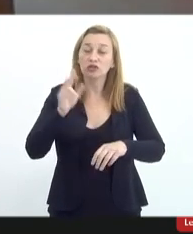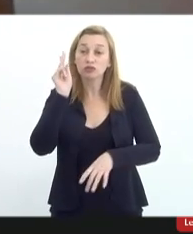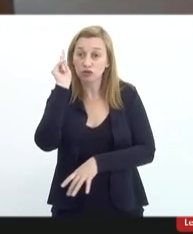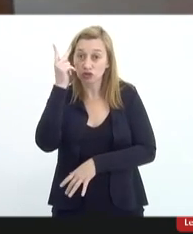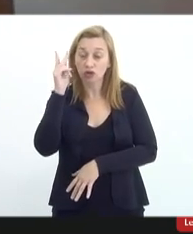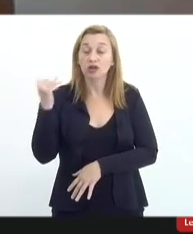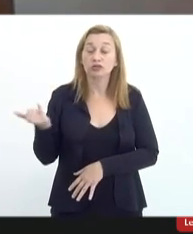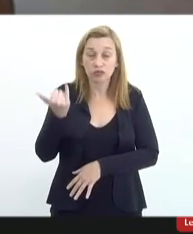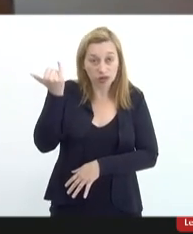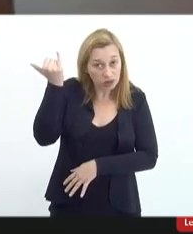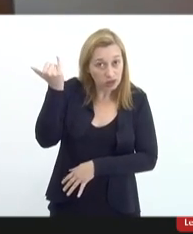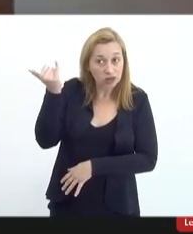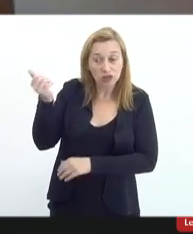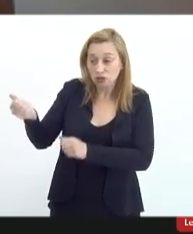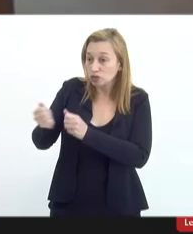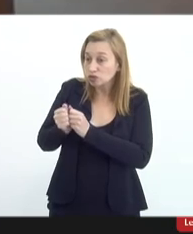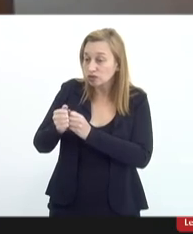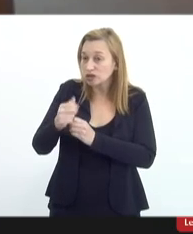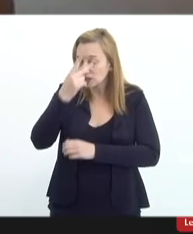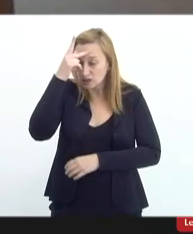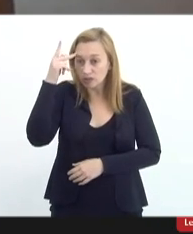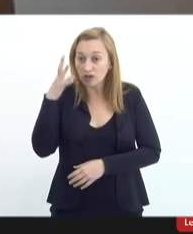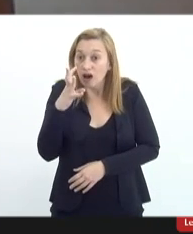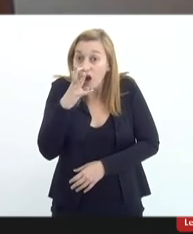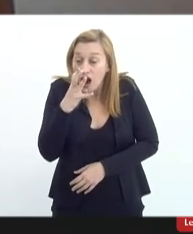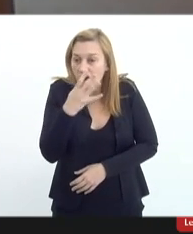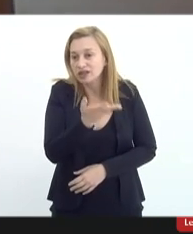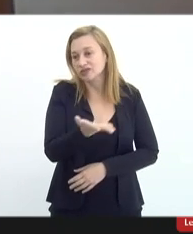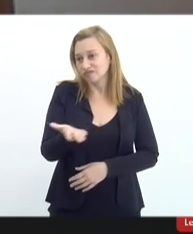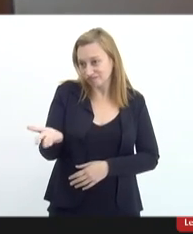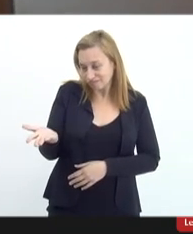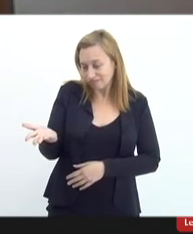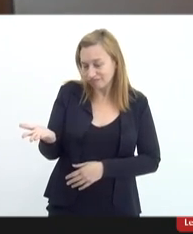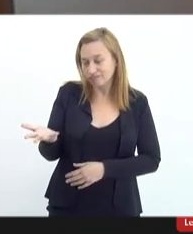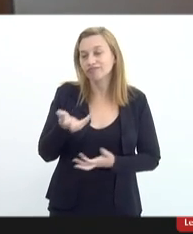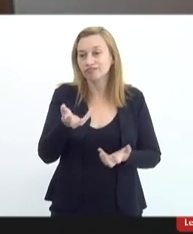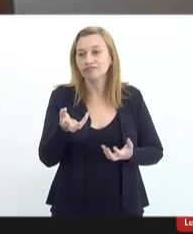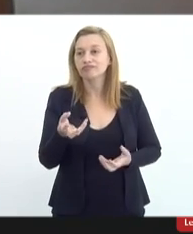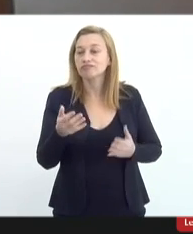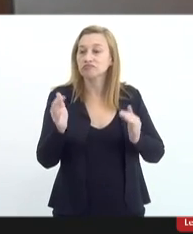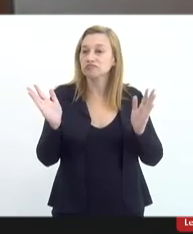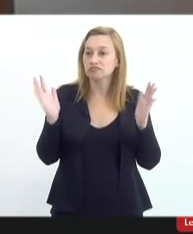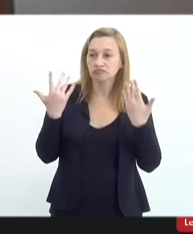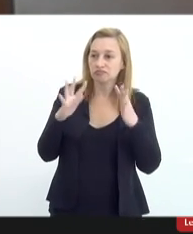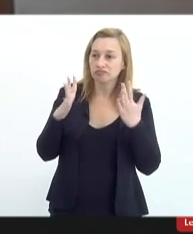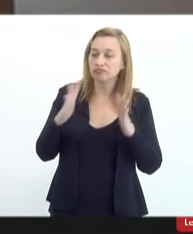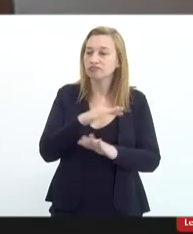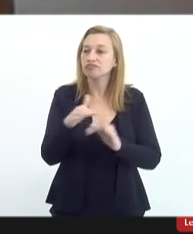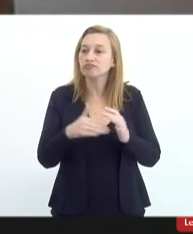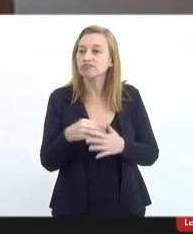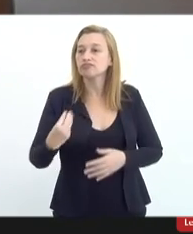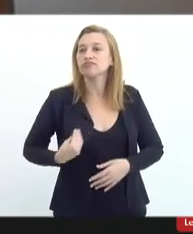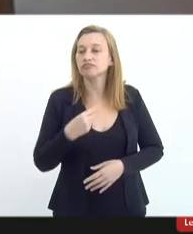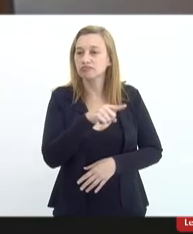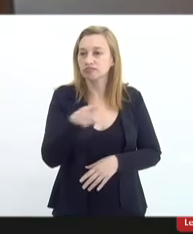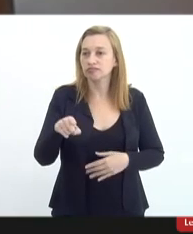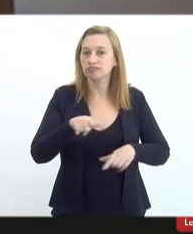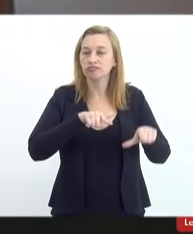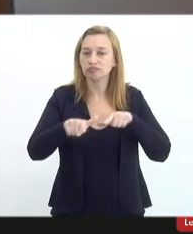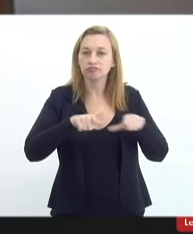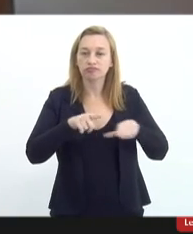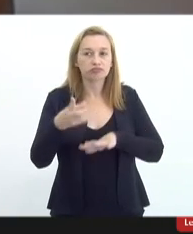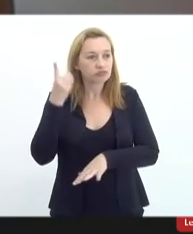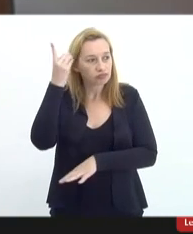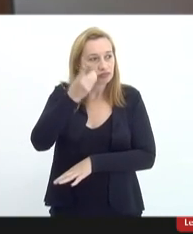histórico, importantíssimo, ao lado dessas pessoas que eu admiro tanto, né? Quero reverenciar a todos e todas aqui pelo trabalho